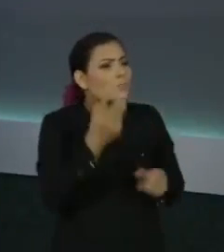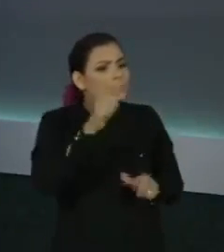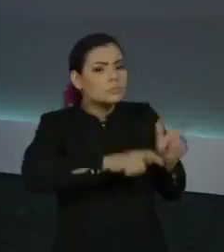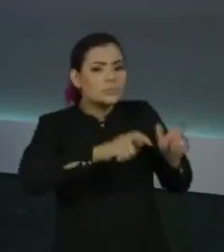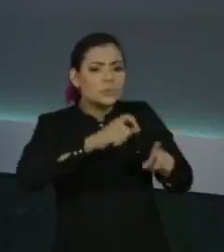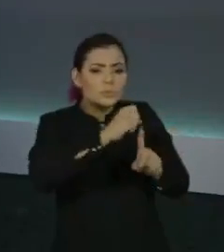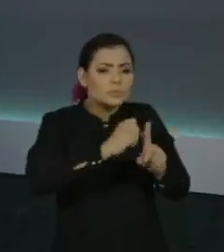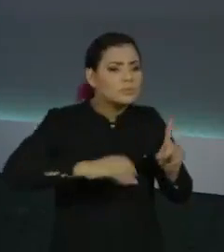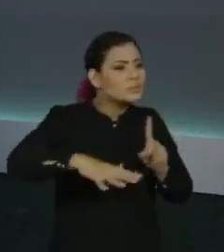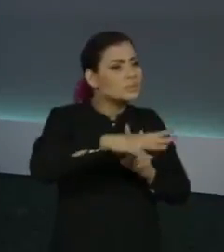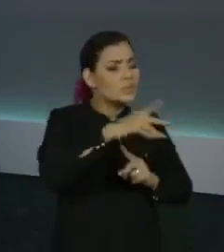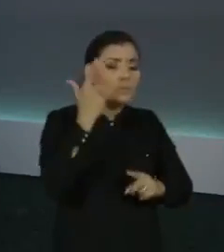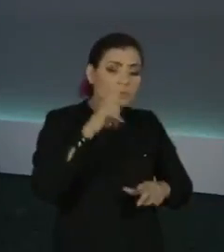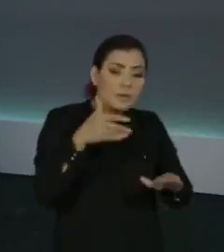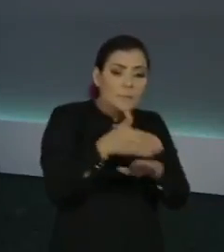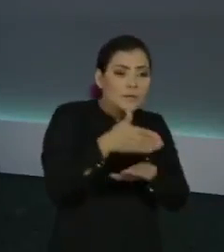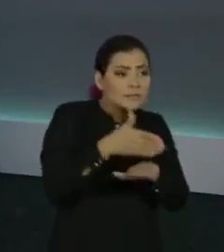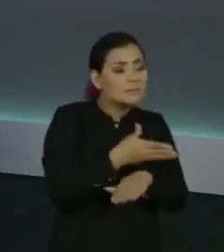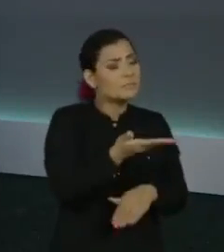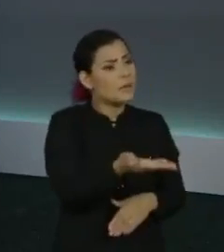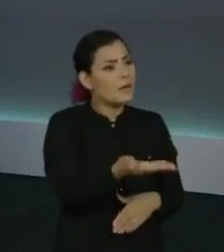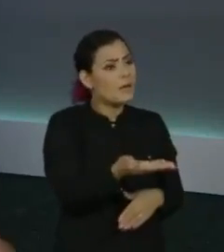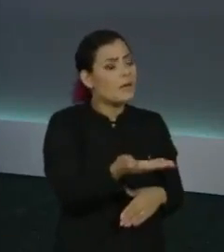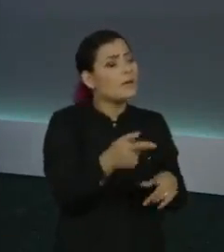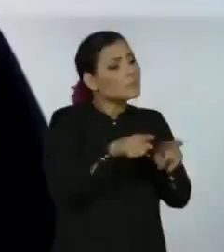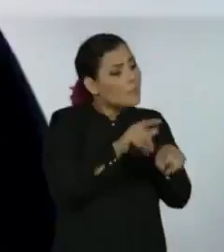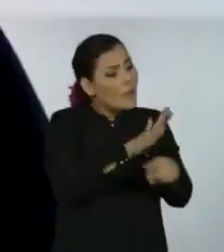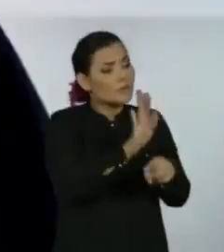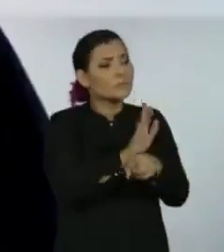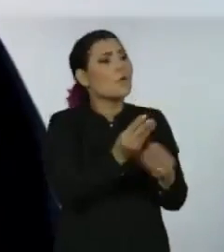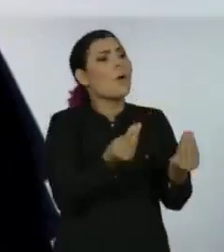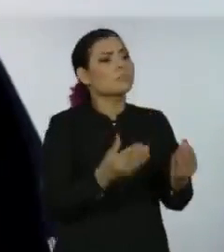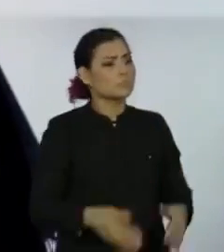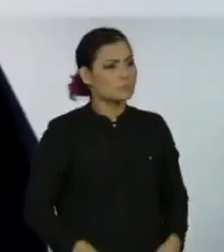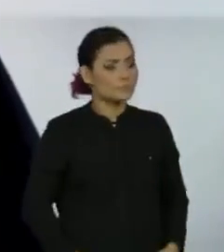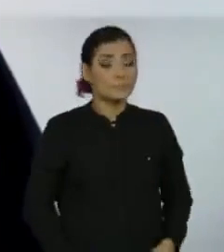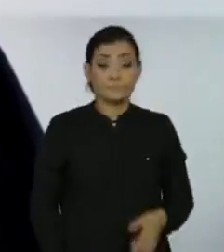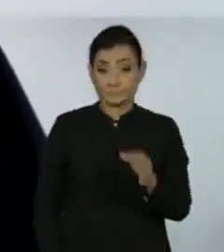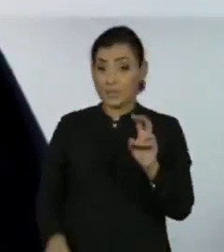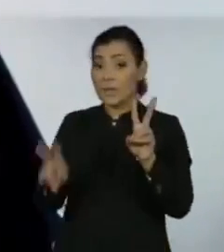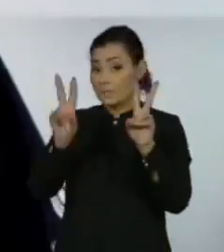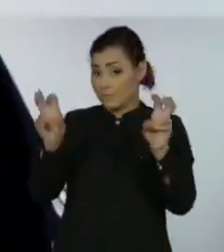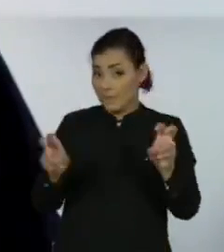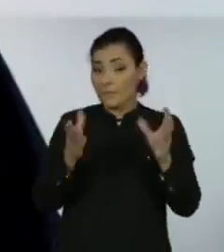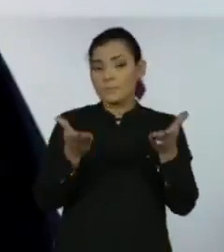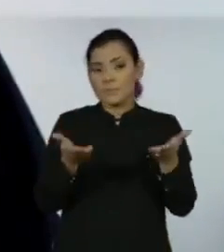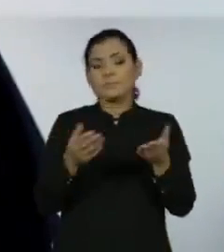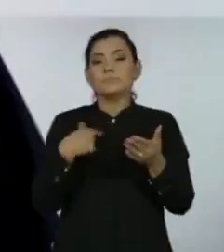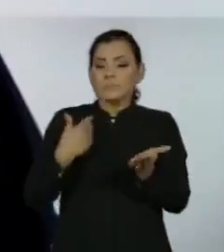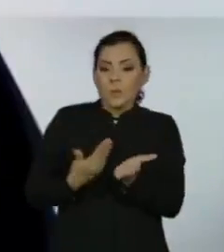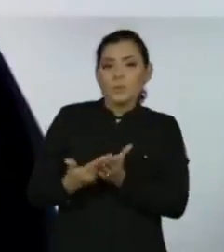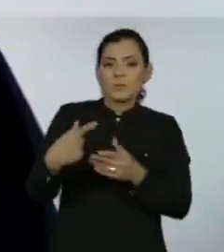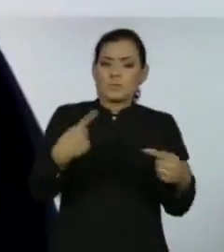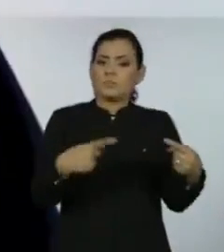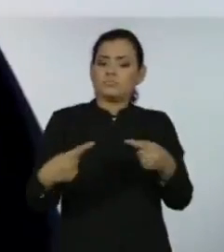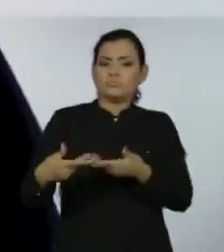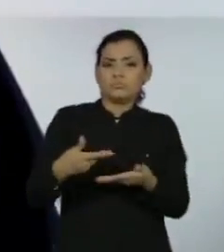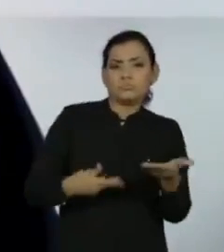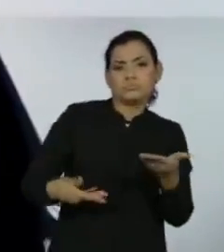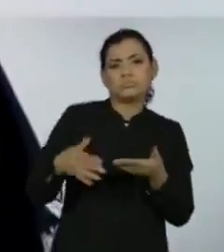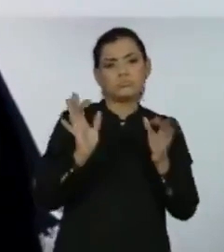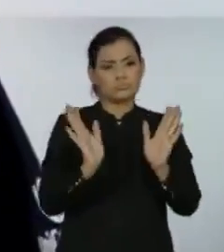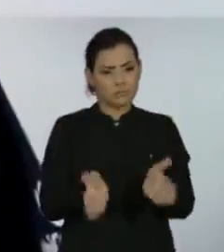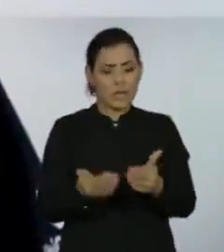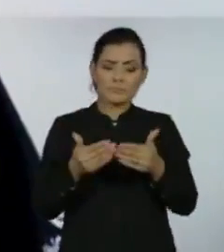como a sociedade pode participar e ajudar? Esse é um tema que, na medida que a gente iniciou a discussão